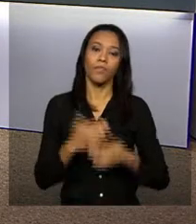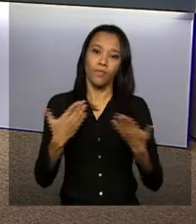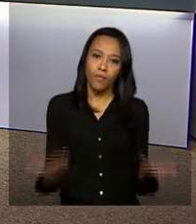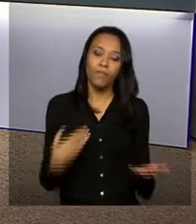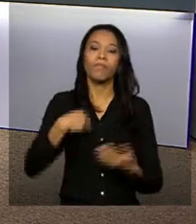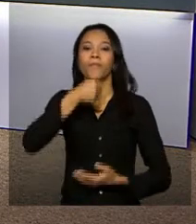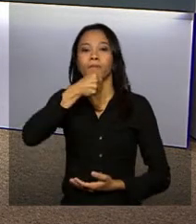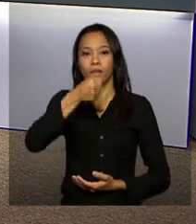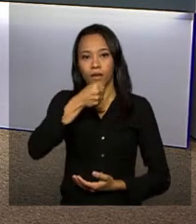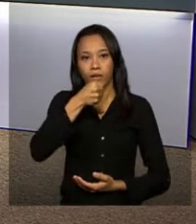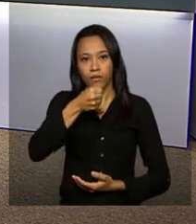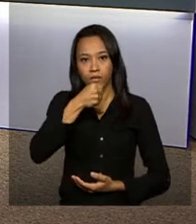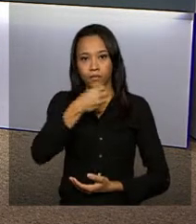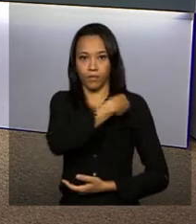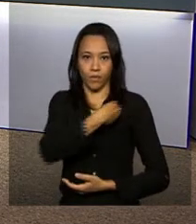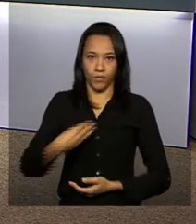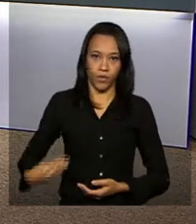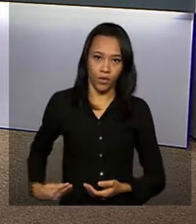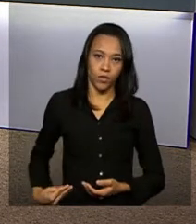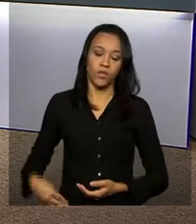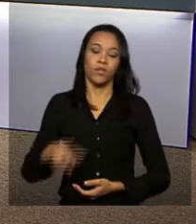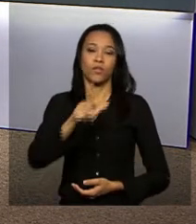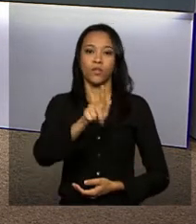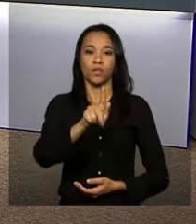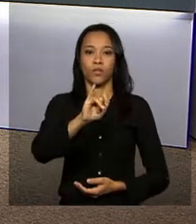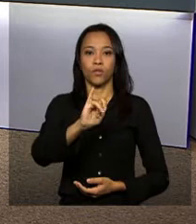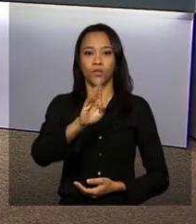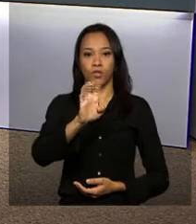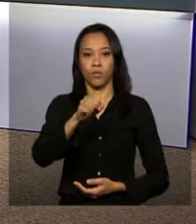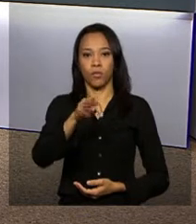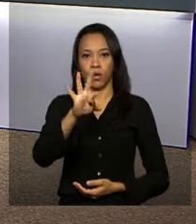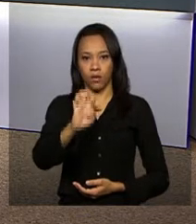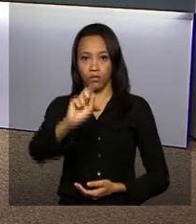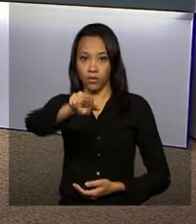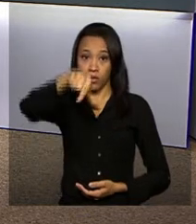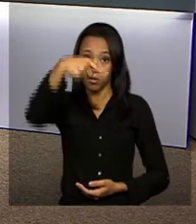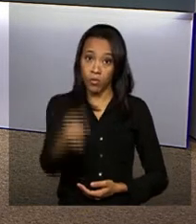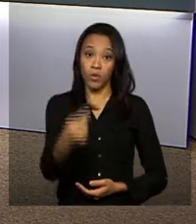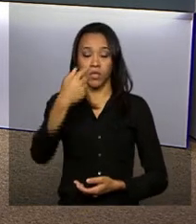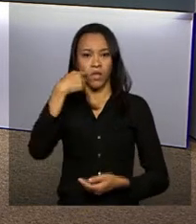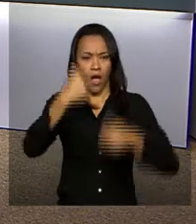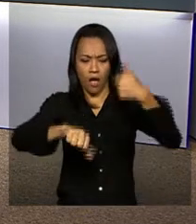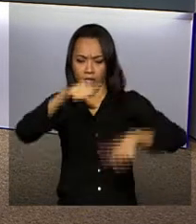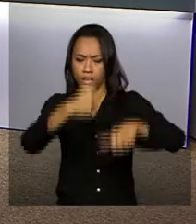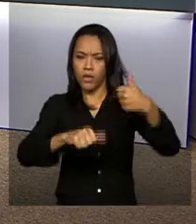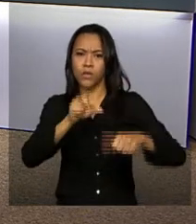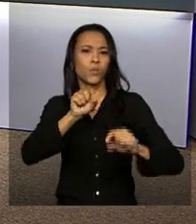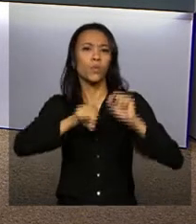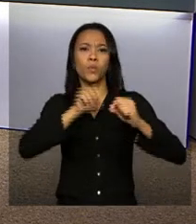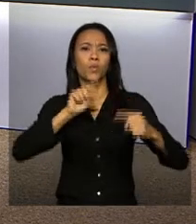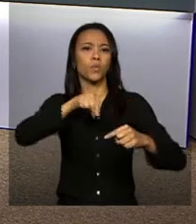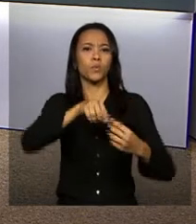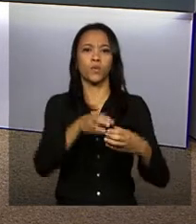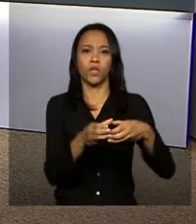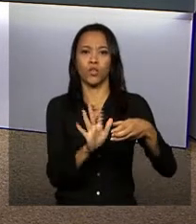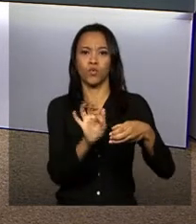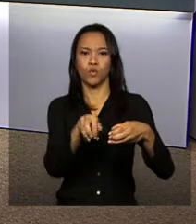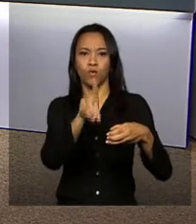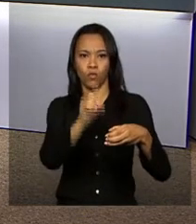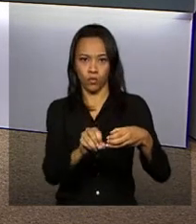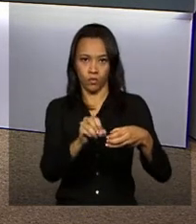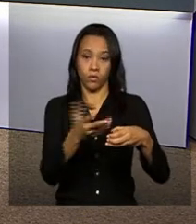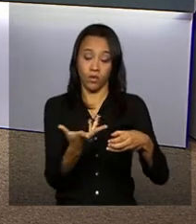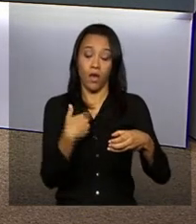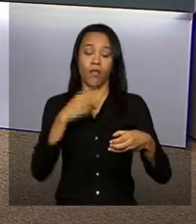Essa foi a declaração do ministro Gilberto Ock à imprensa após a divulgação do balanço dos fundos constitucionais e regionais. E